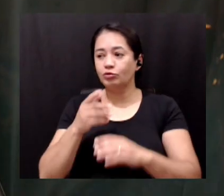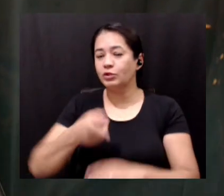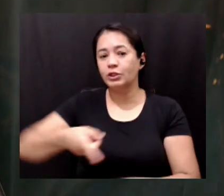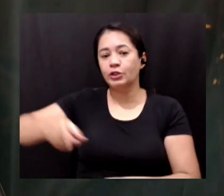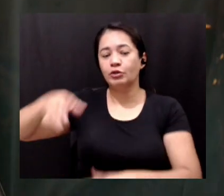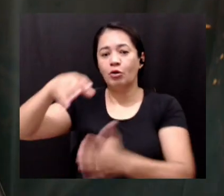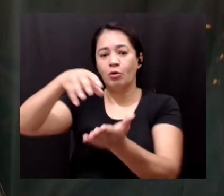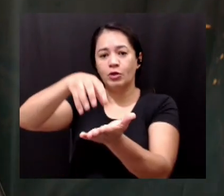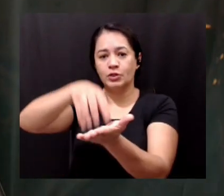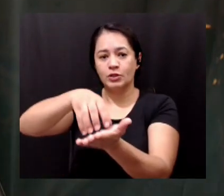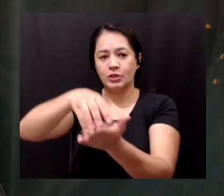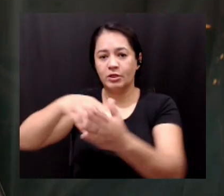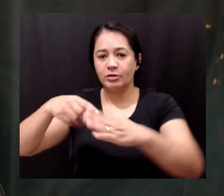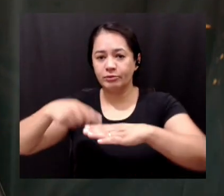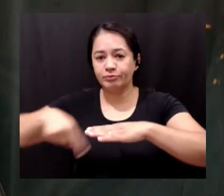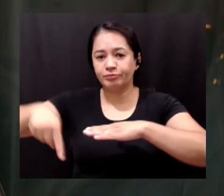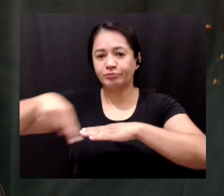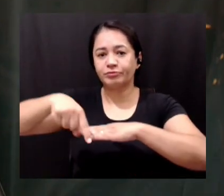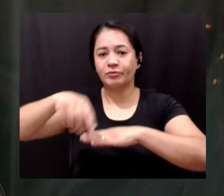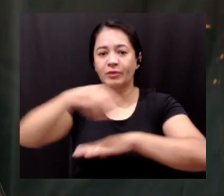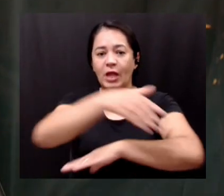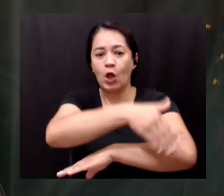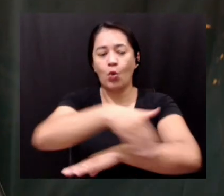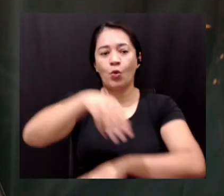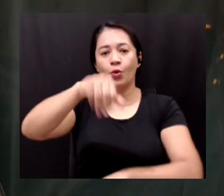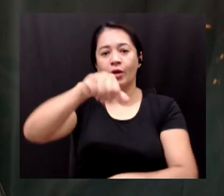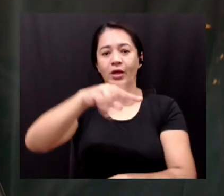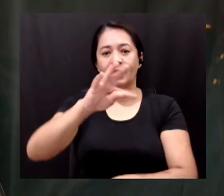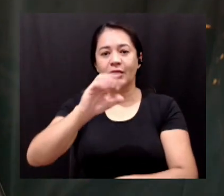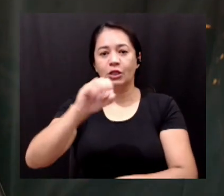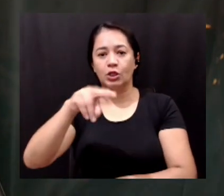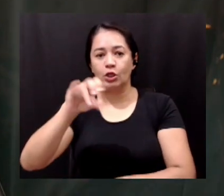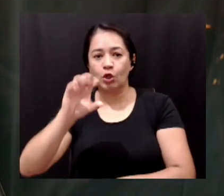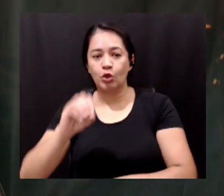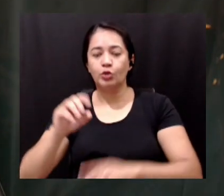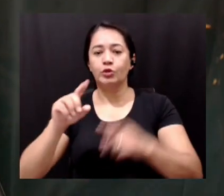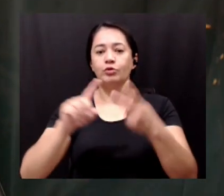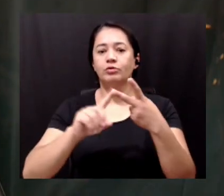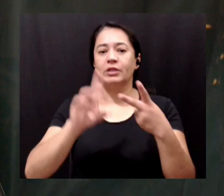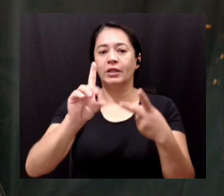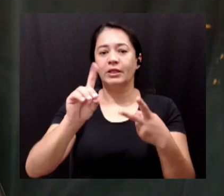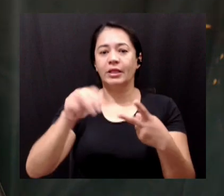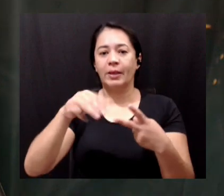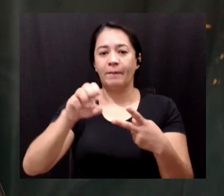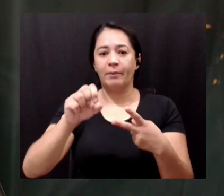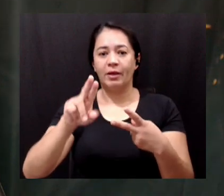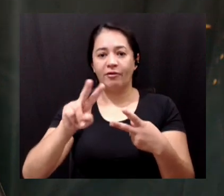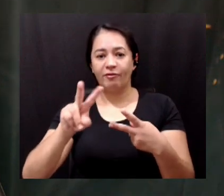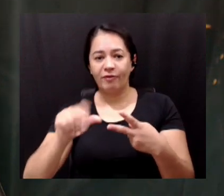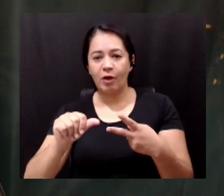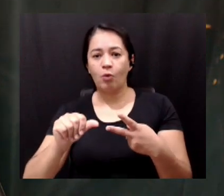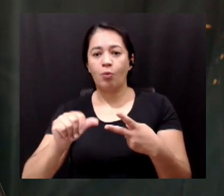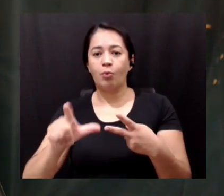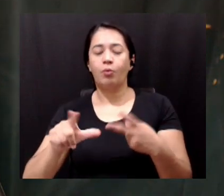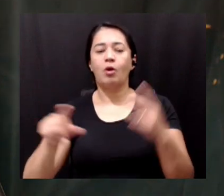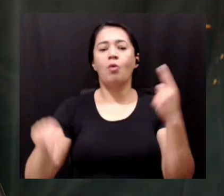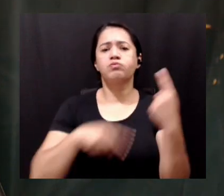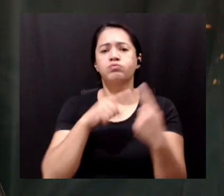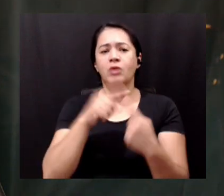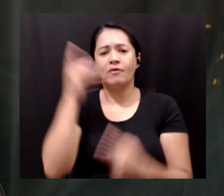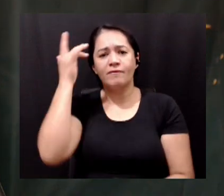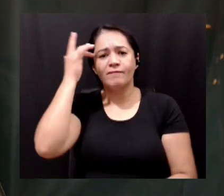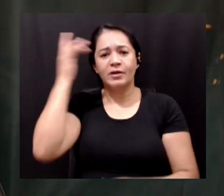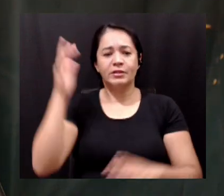avenidas Antônio Artioli e Dermival Bernardi Siqueira. O objetivo é facilitar a saída do condomínio e